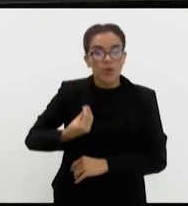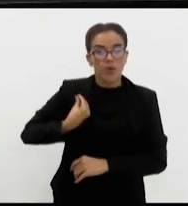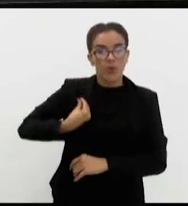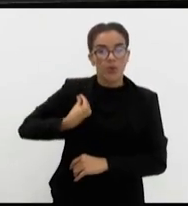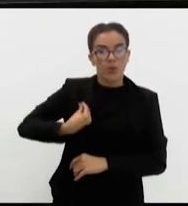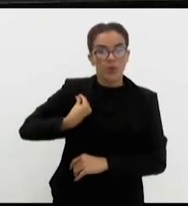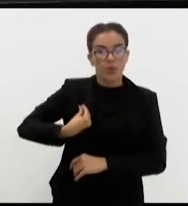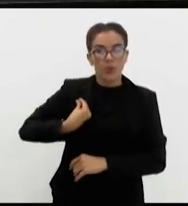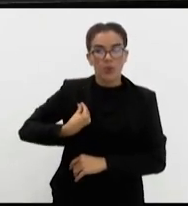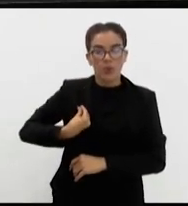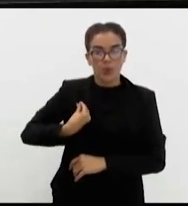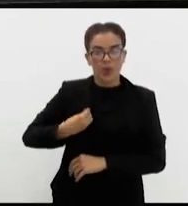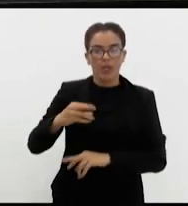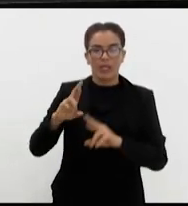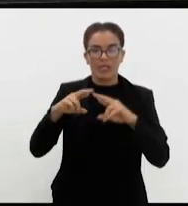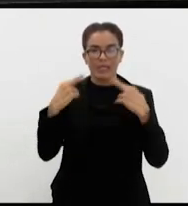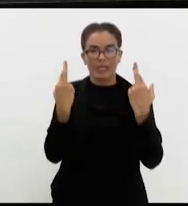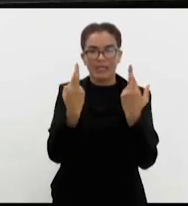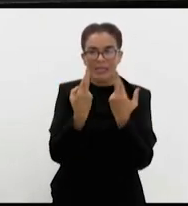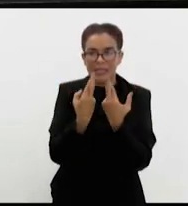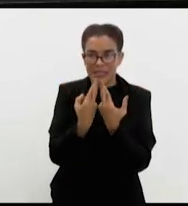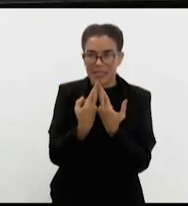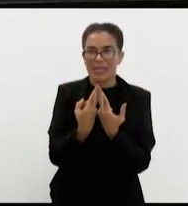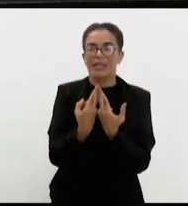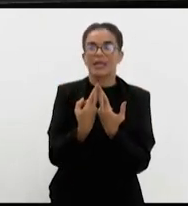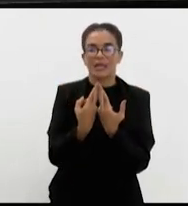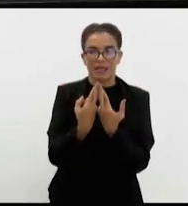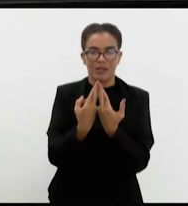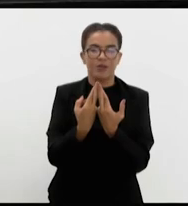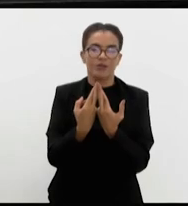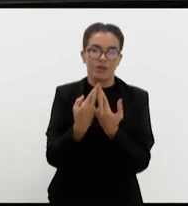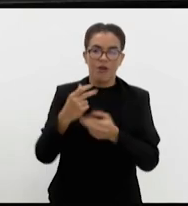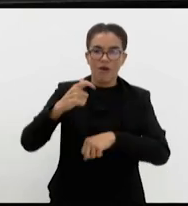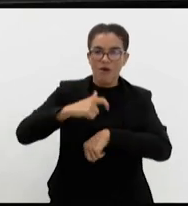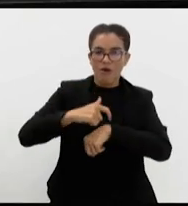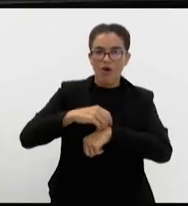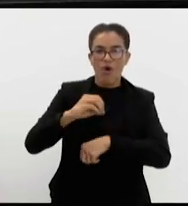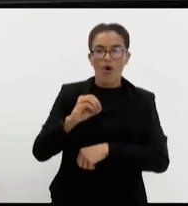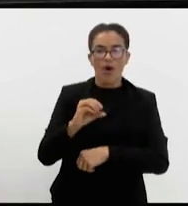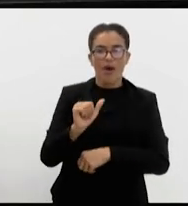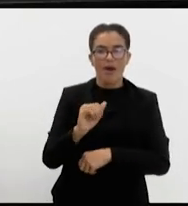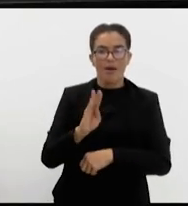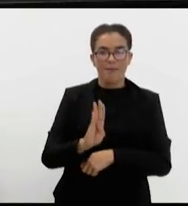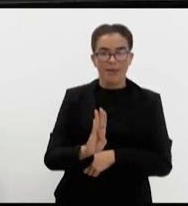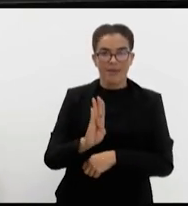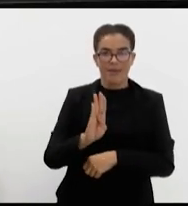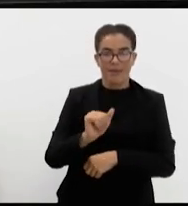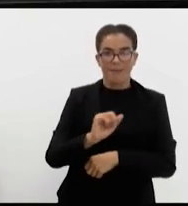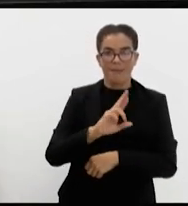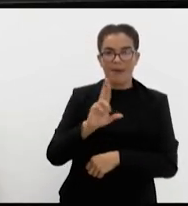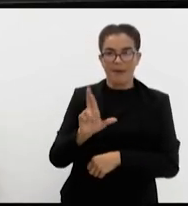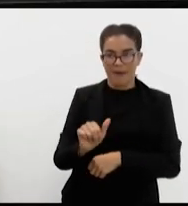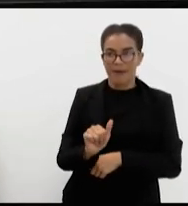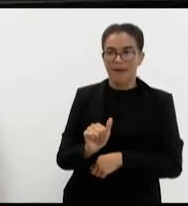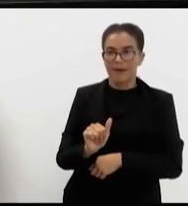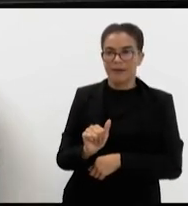presente na reunião que aconteceu na OAB da Barra